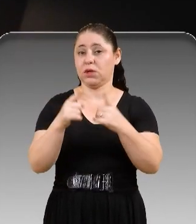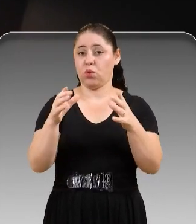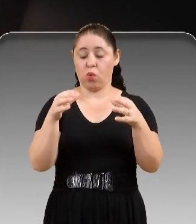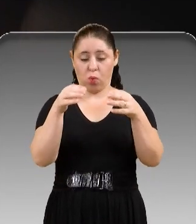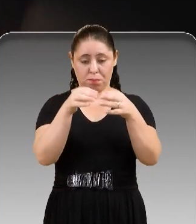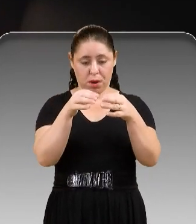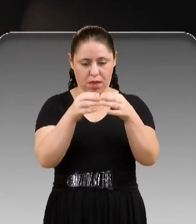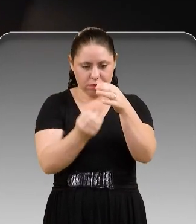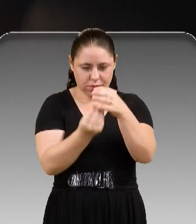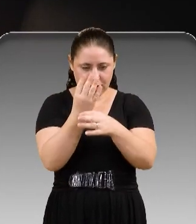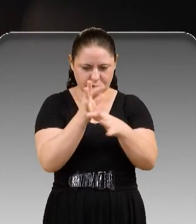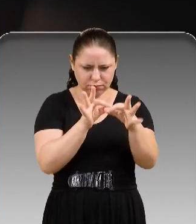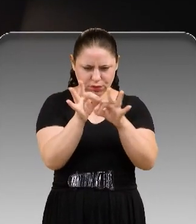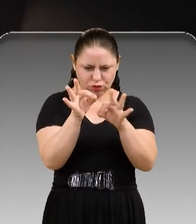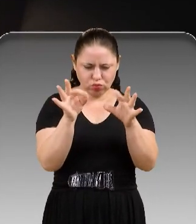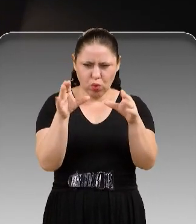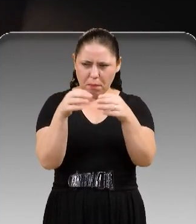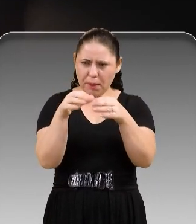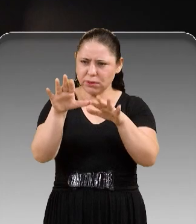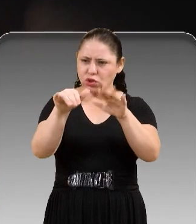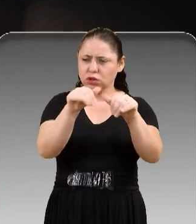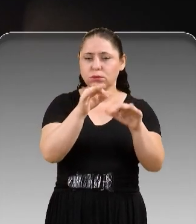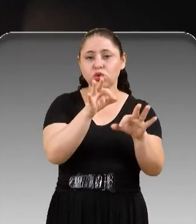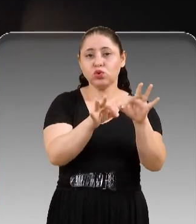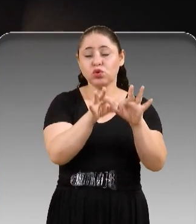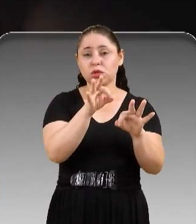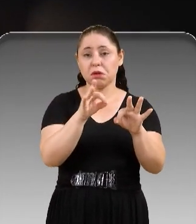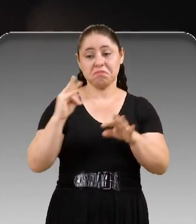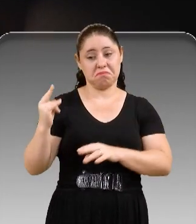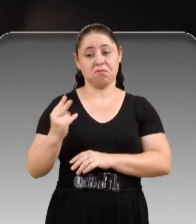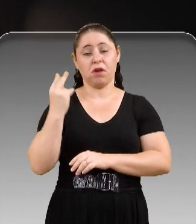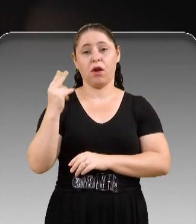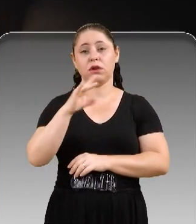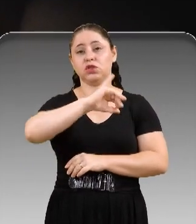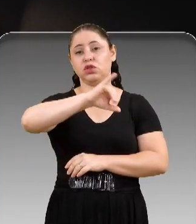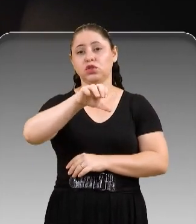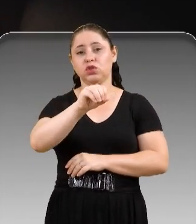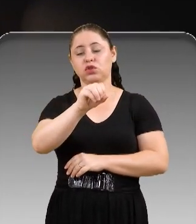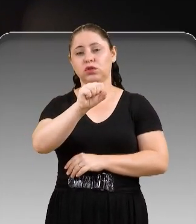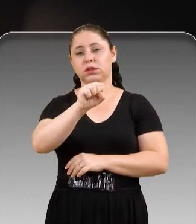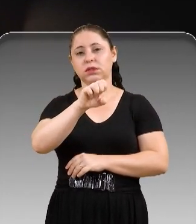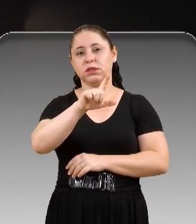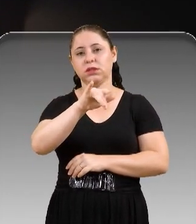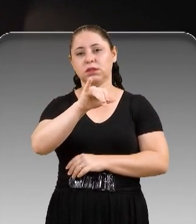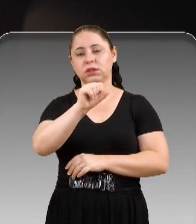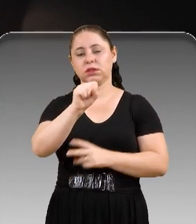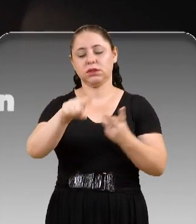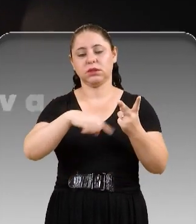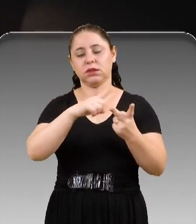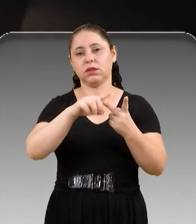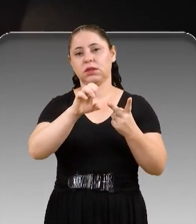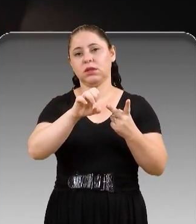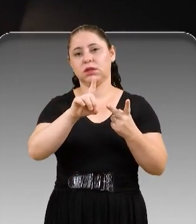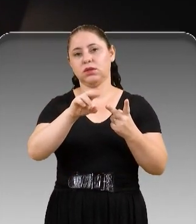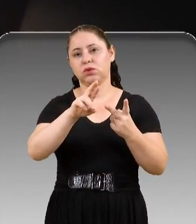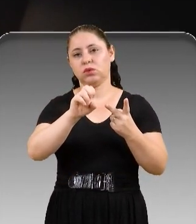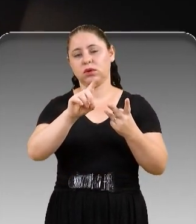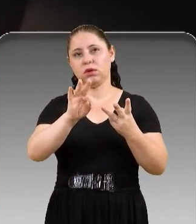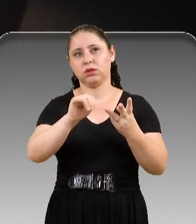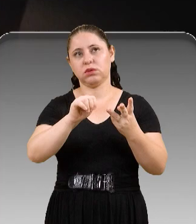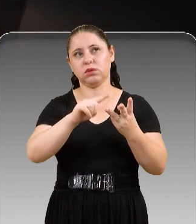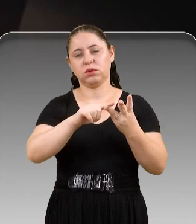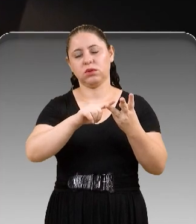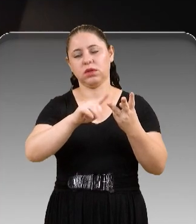a equipe que eu formei, uma equipe muito boa, de juízes valorosos, a Joselisa, o doutor